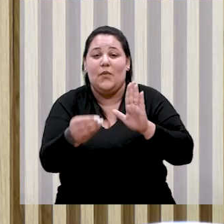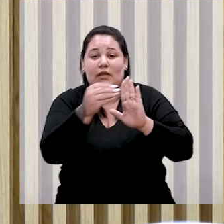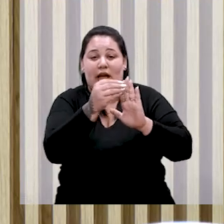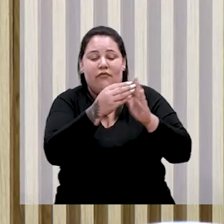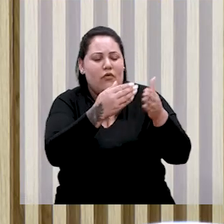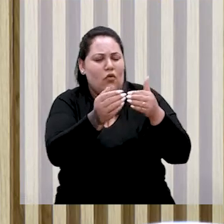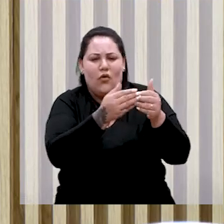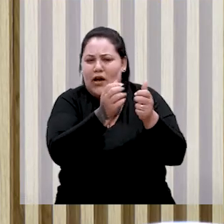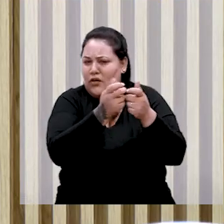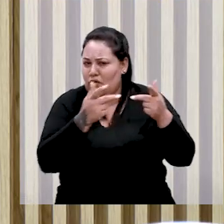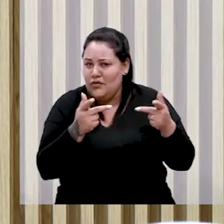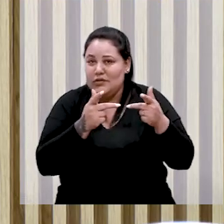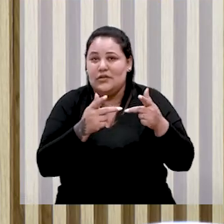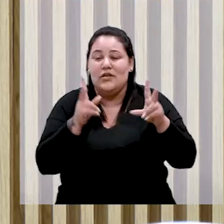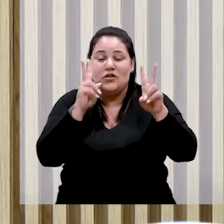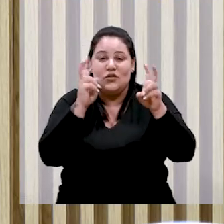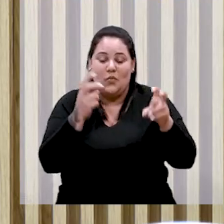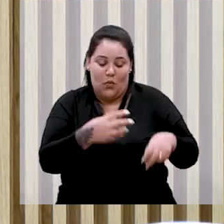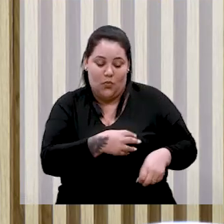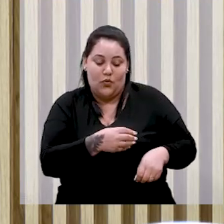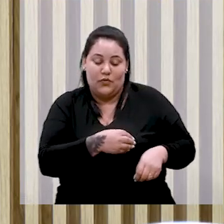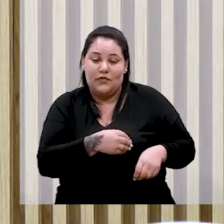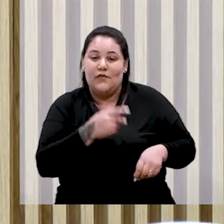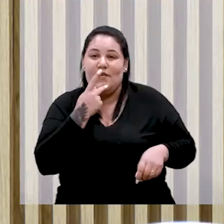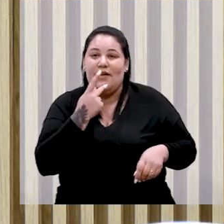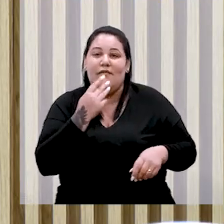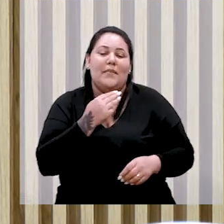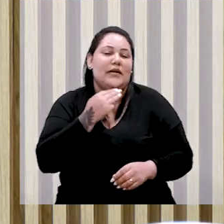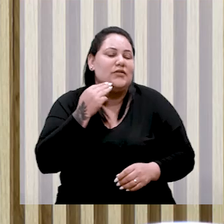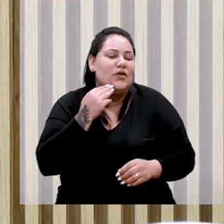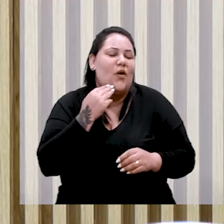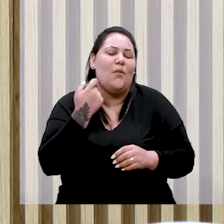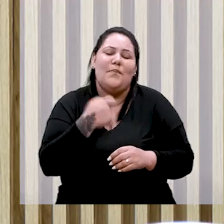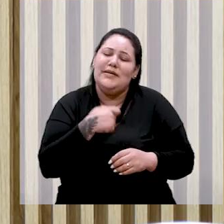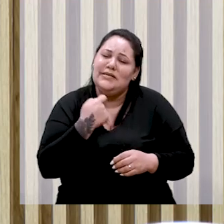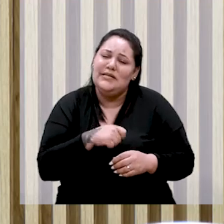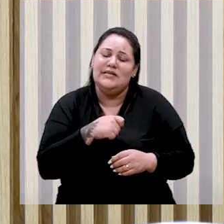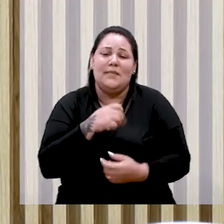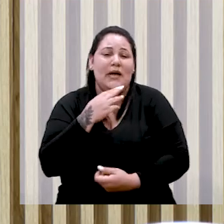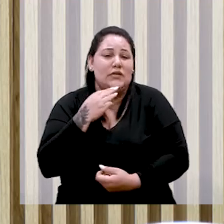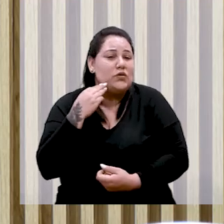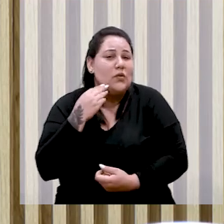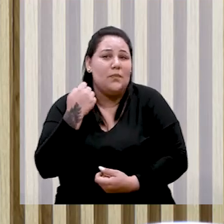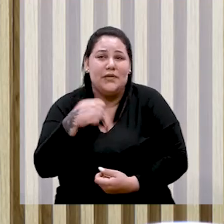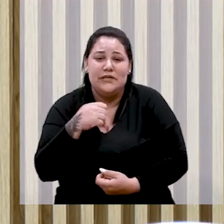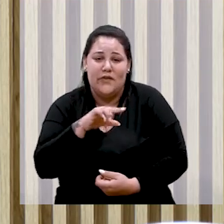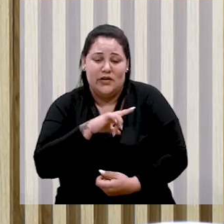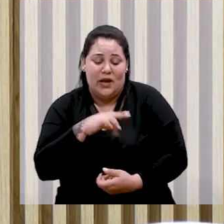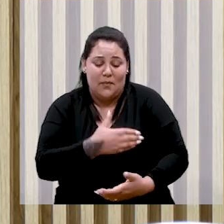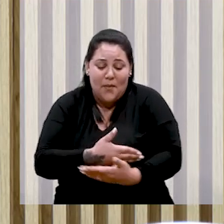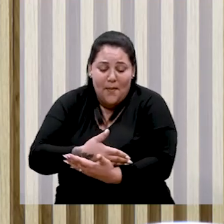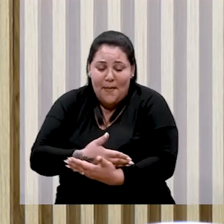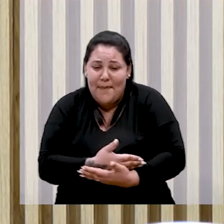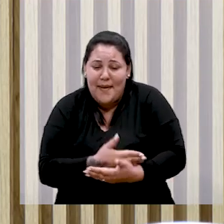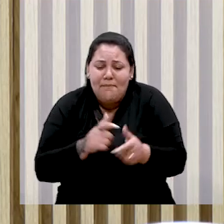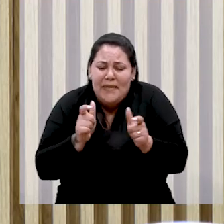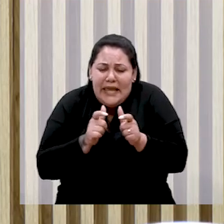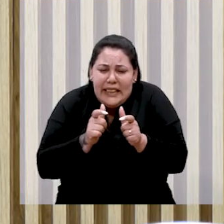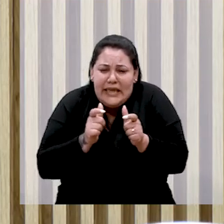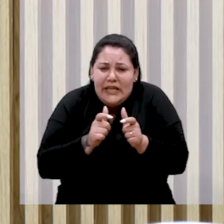qualquer coisa, desde o início lá sobre banco de leite, vinha alguém e dizia: Marisol, a gente precisa muito disso, eu tenho meu bebê